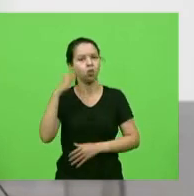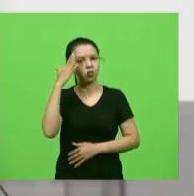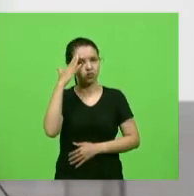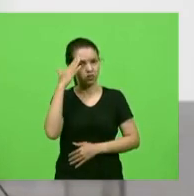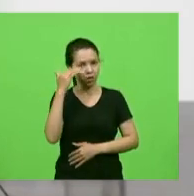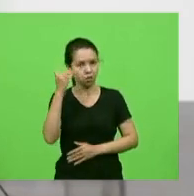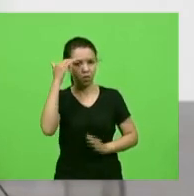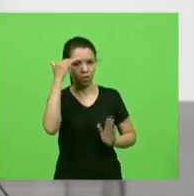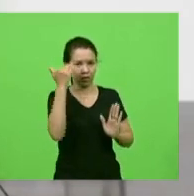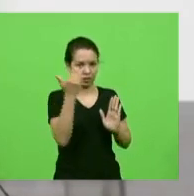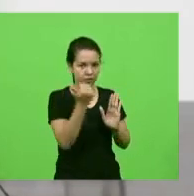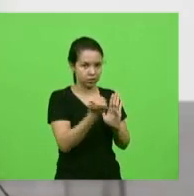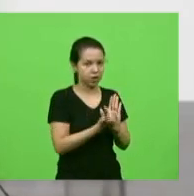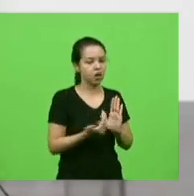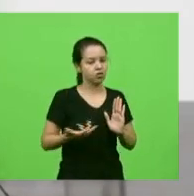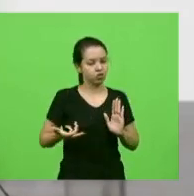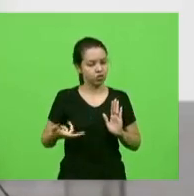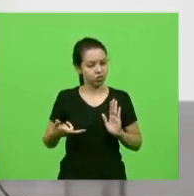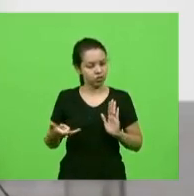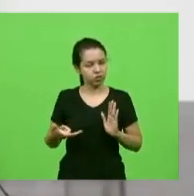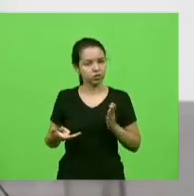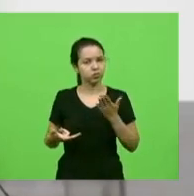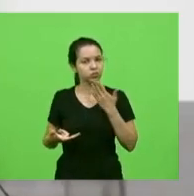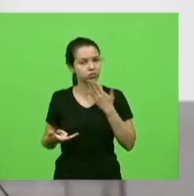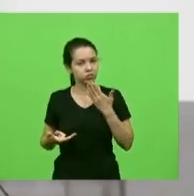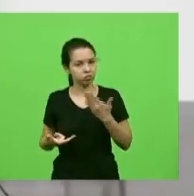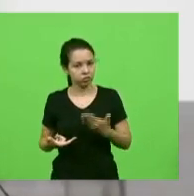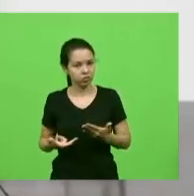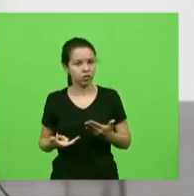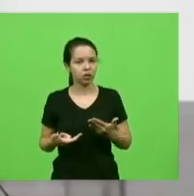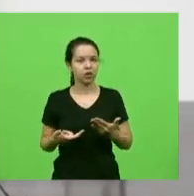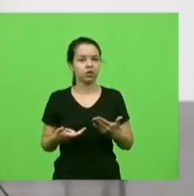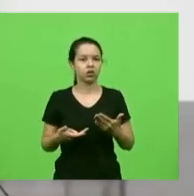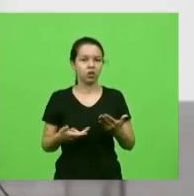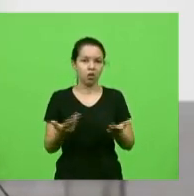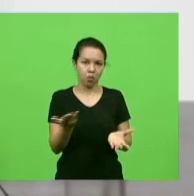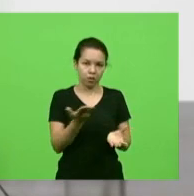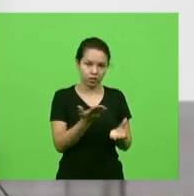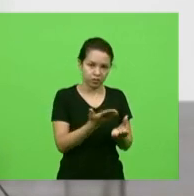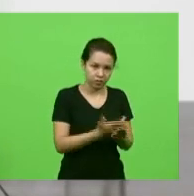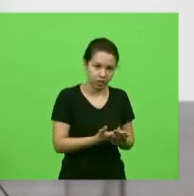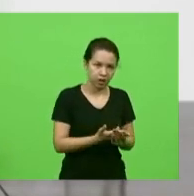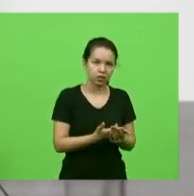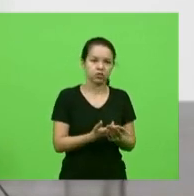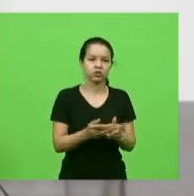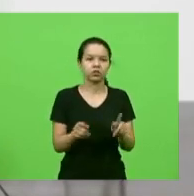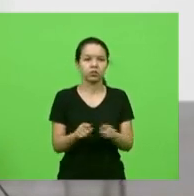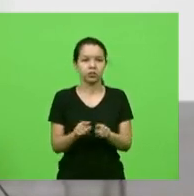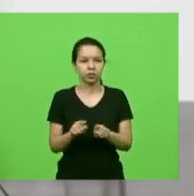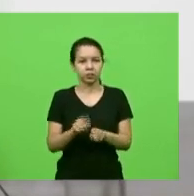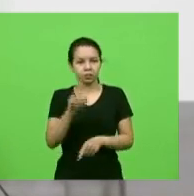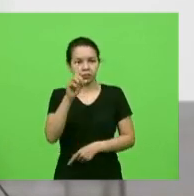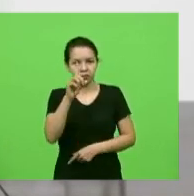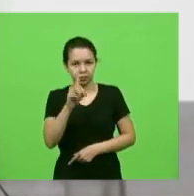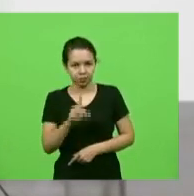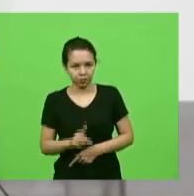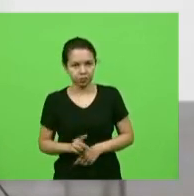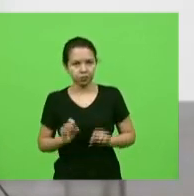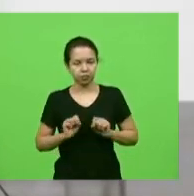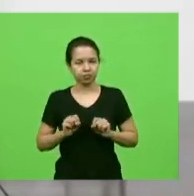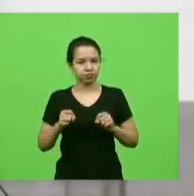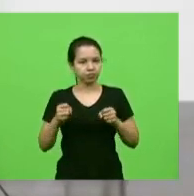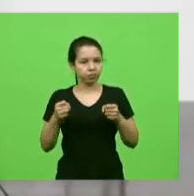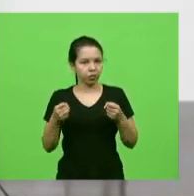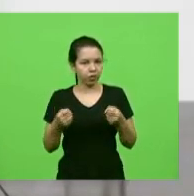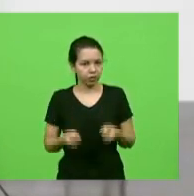diligências requeridas, observando assim o devido processo legal e o direito da defesa em sua plenitude. De